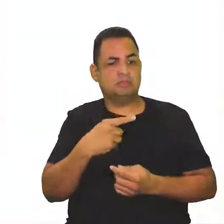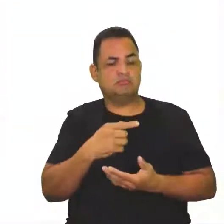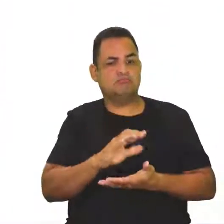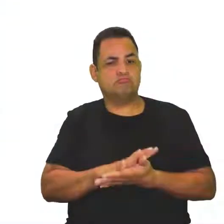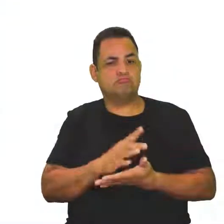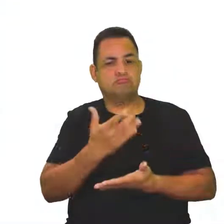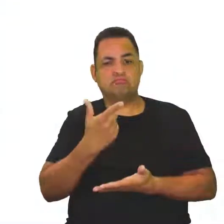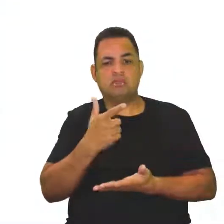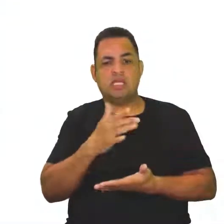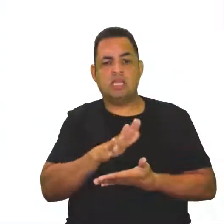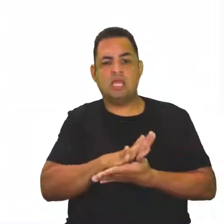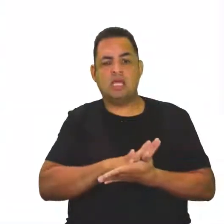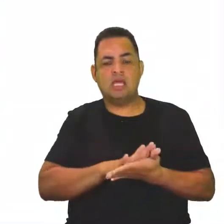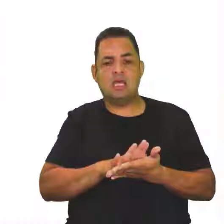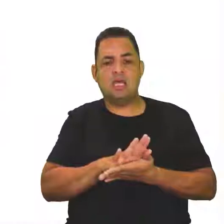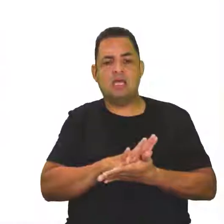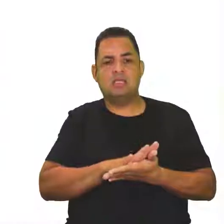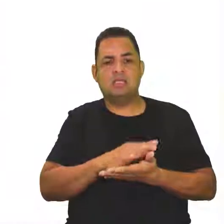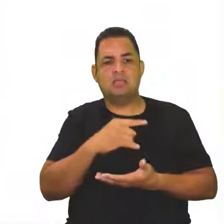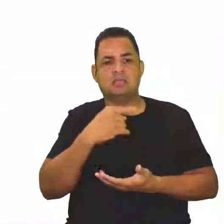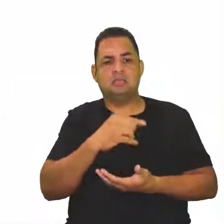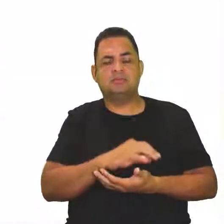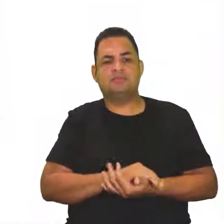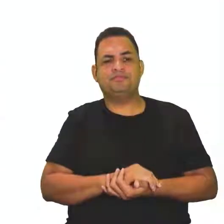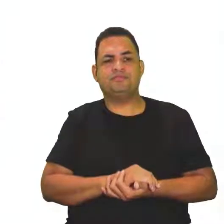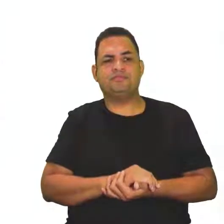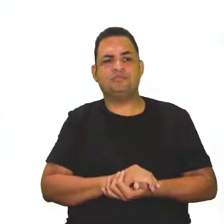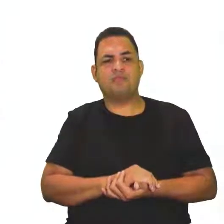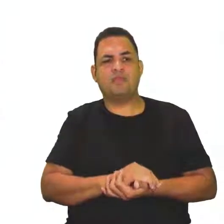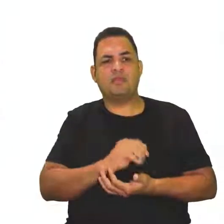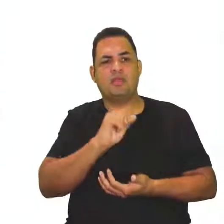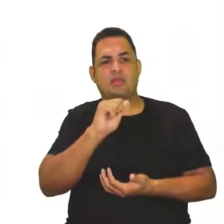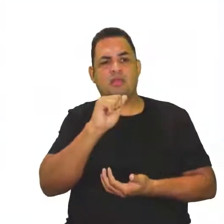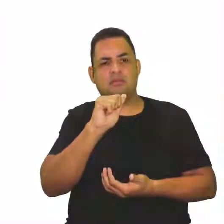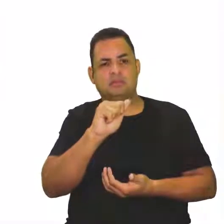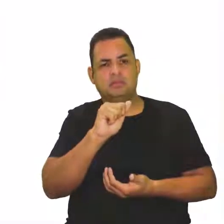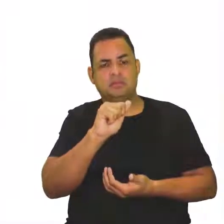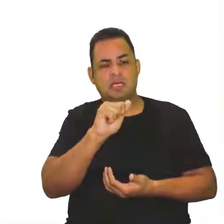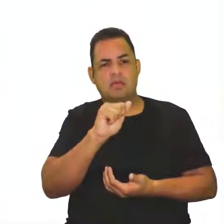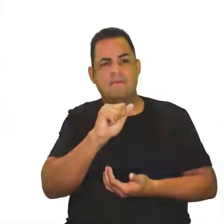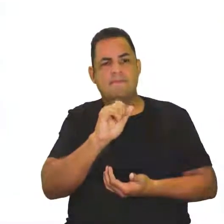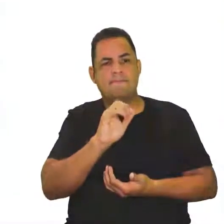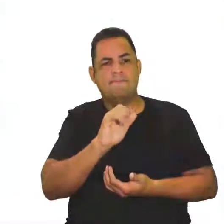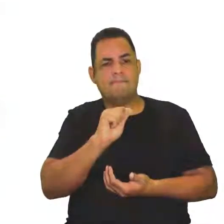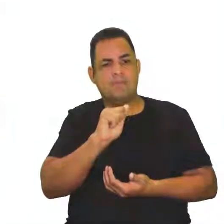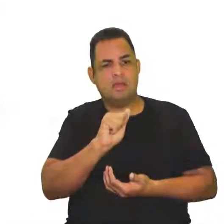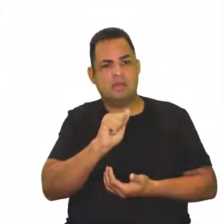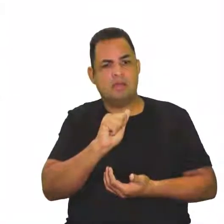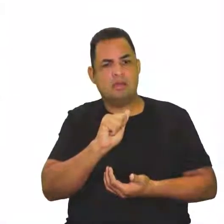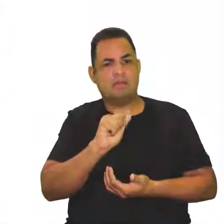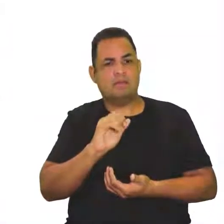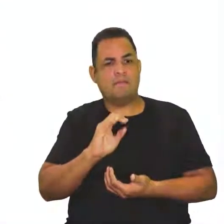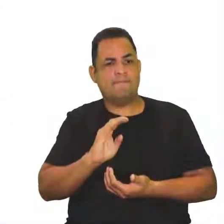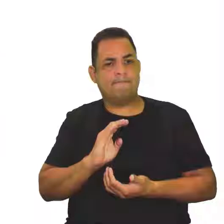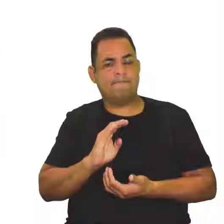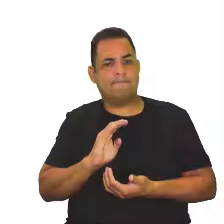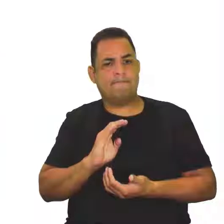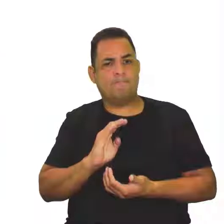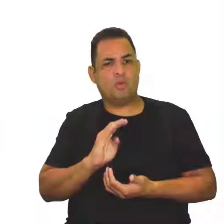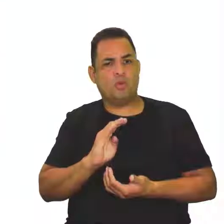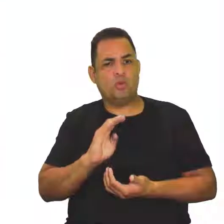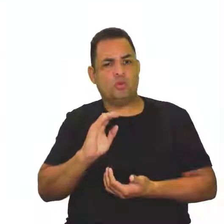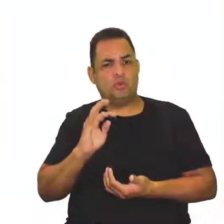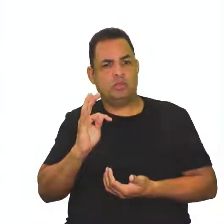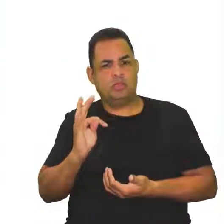neutralizado. Então, o potencial do corpo A, potencial da Terra, muito maior, né? A